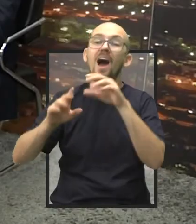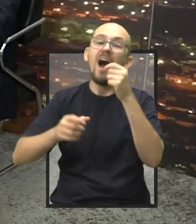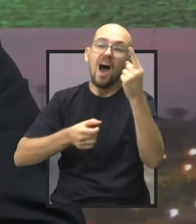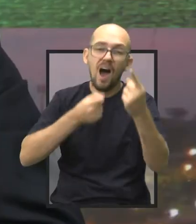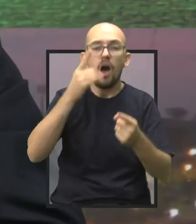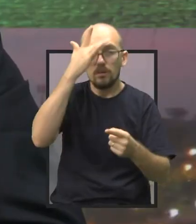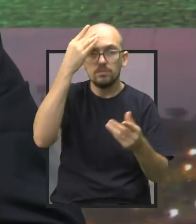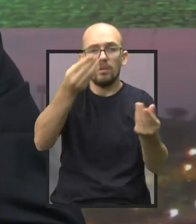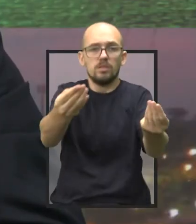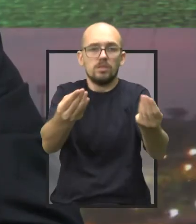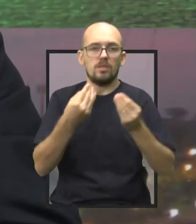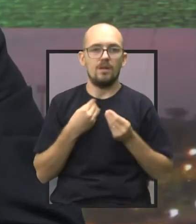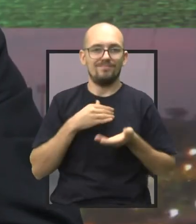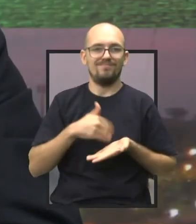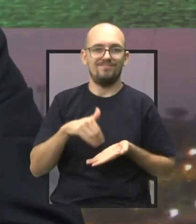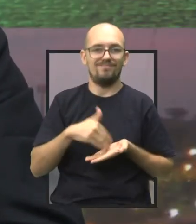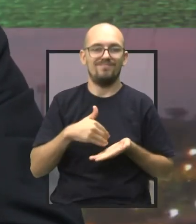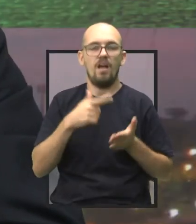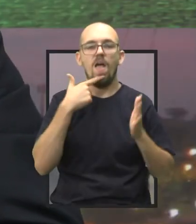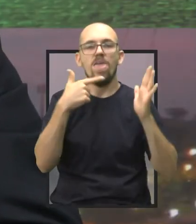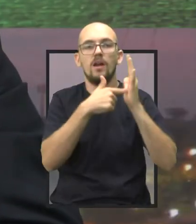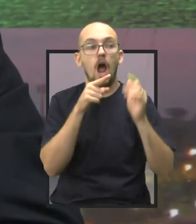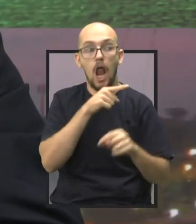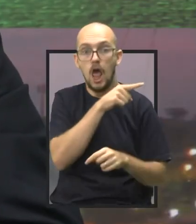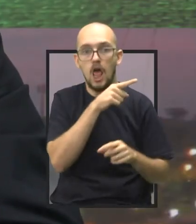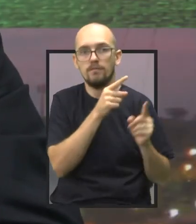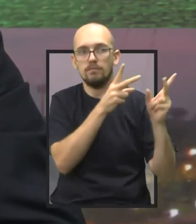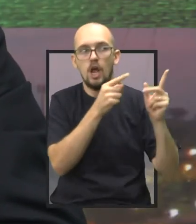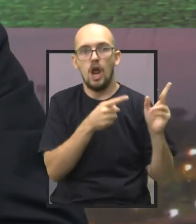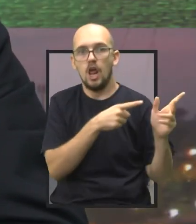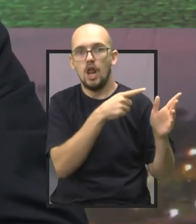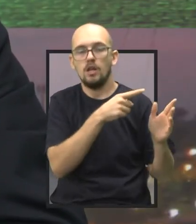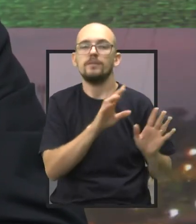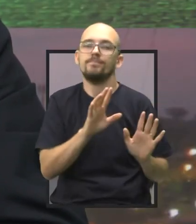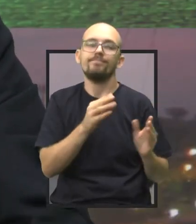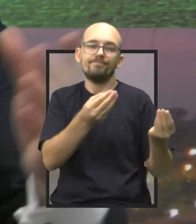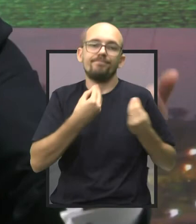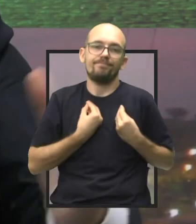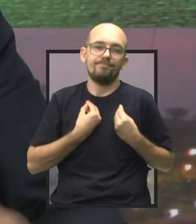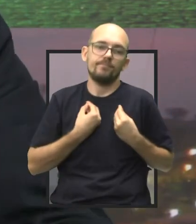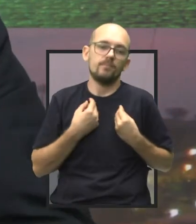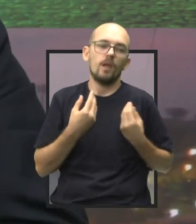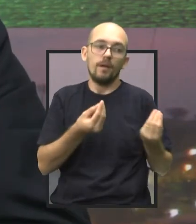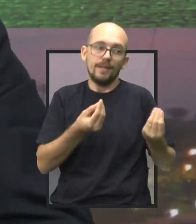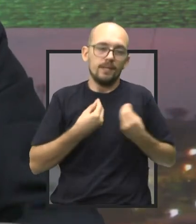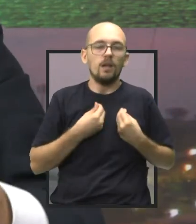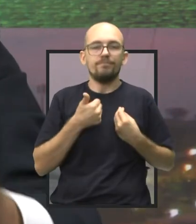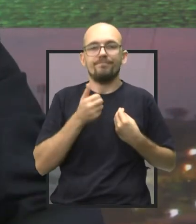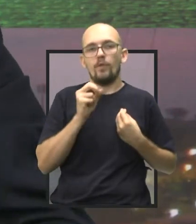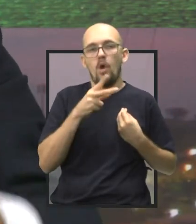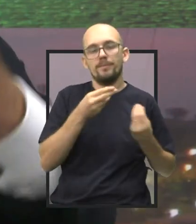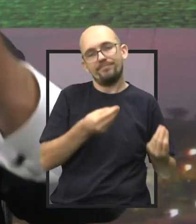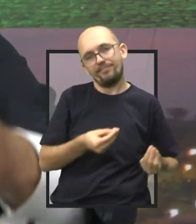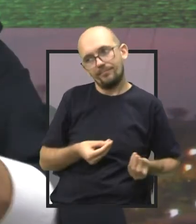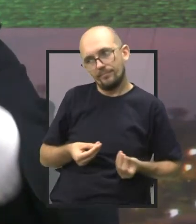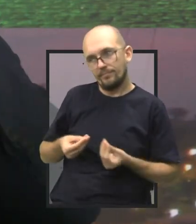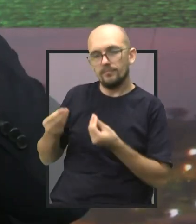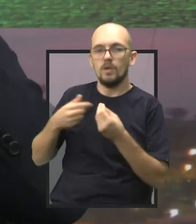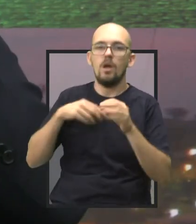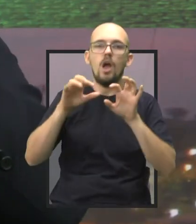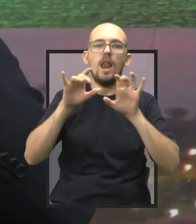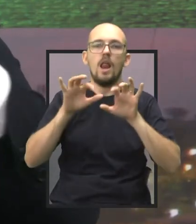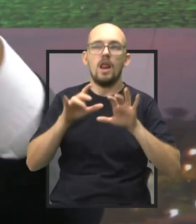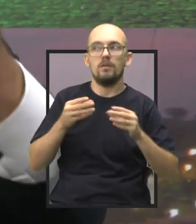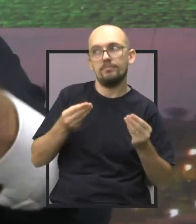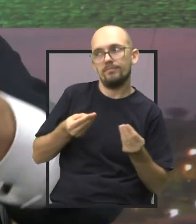sim, né? Bom, a pessoa às vezes não sabe aonde recorrer e vai na Secretaria de Habitação. A gente atende, faz o relatório, eu